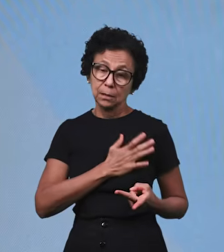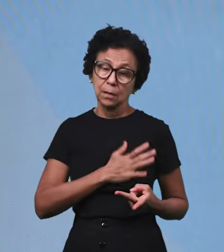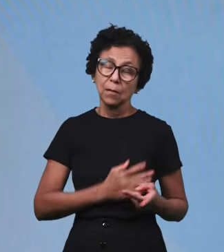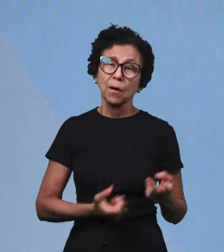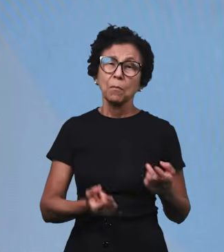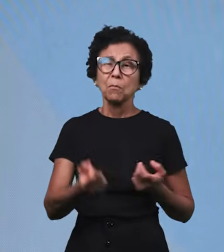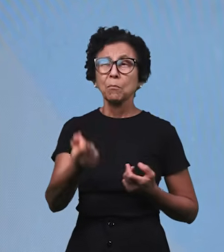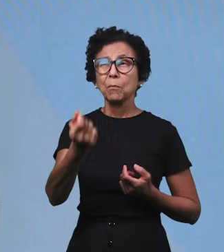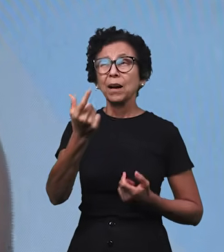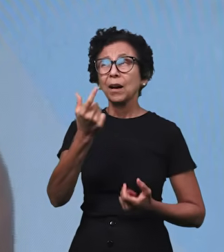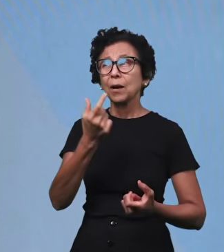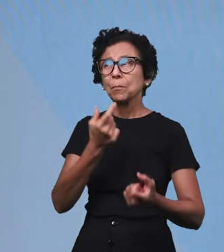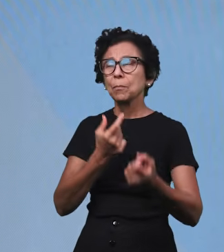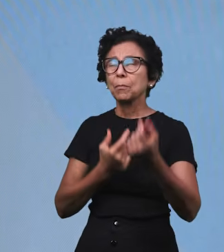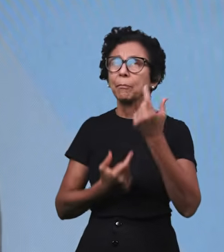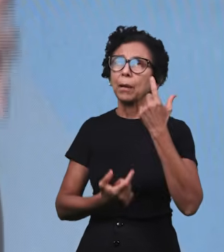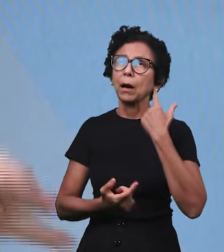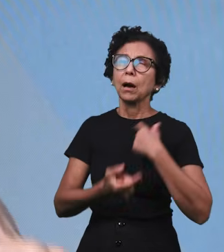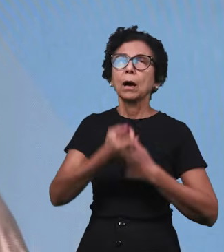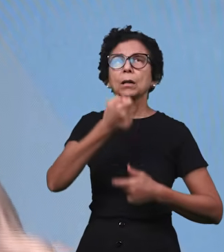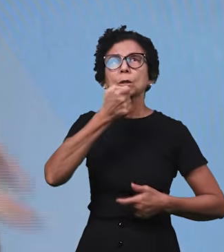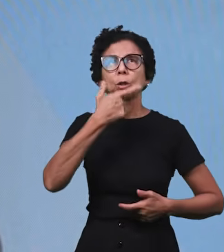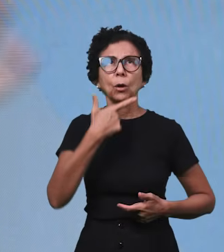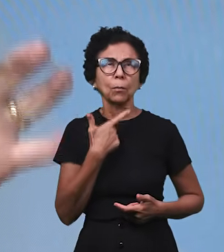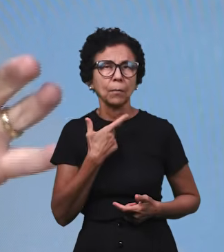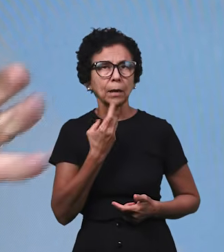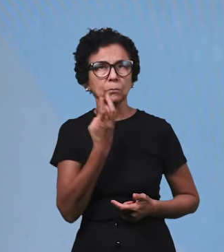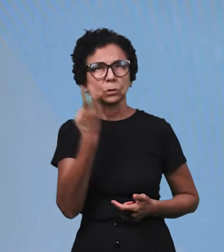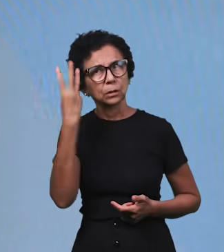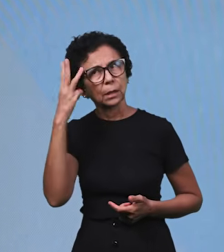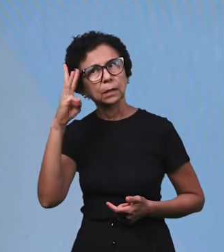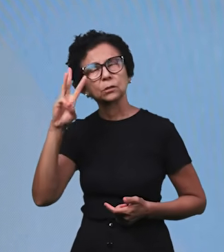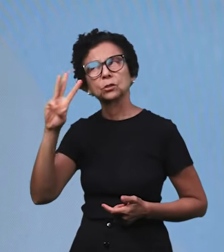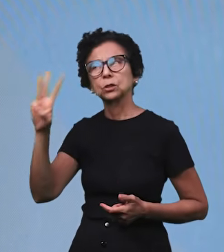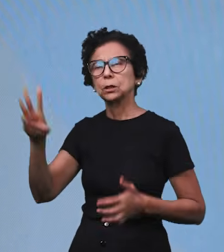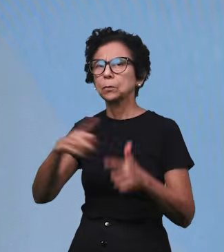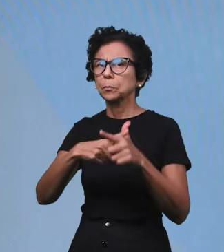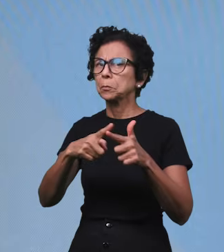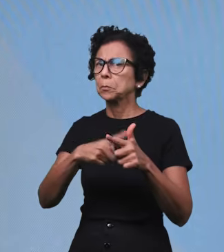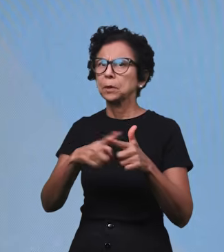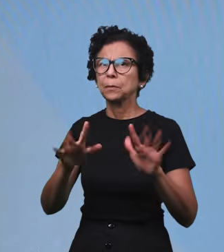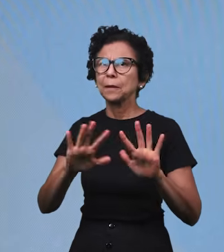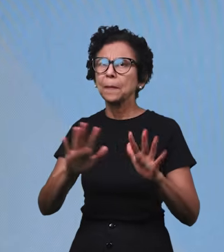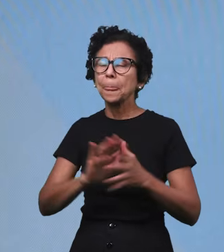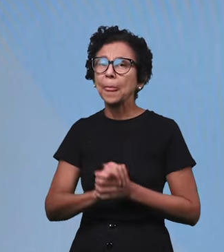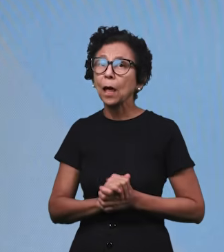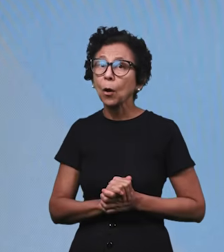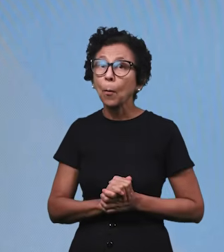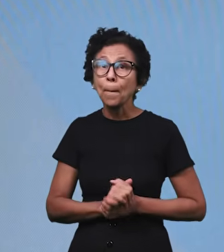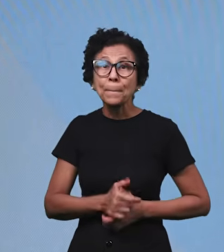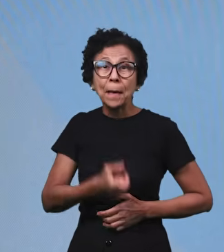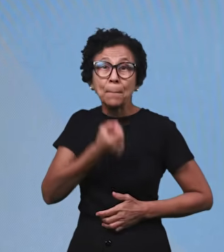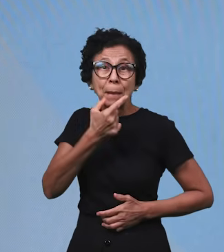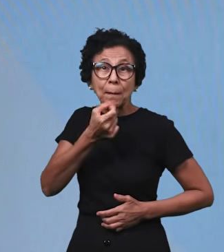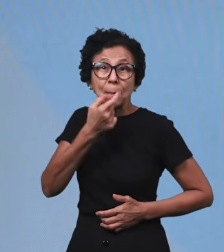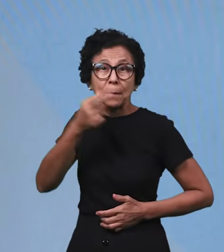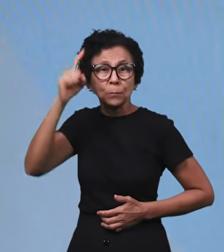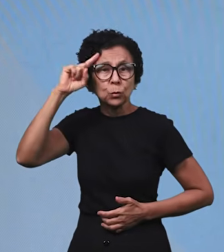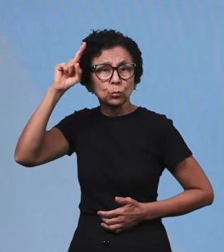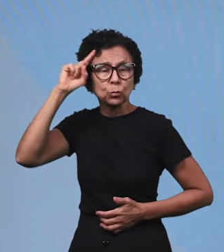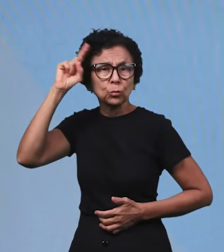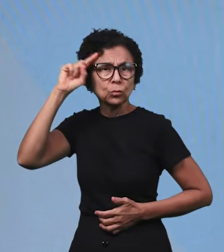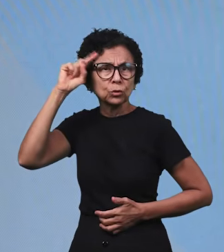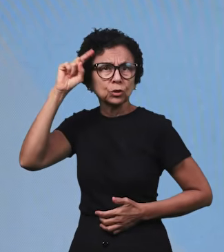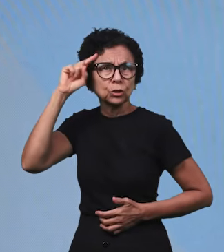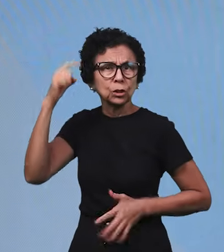vida, foi lá, extrair um dente, tomar por 3 dias, não tem problema. Agora, certo. o uso abusivo, diário,